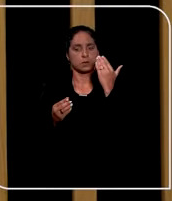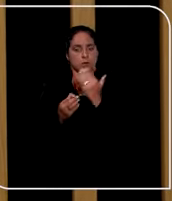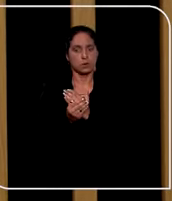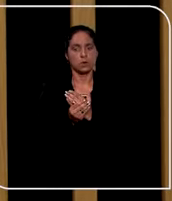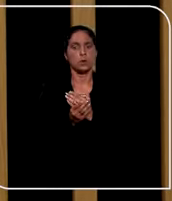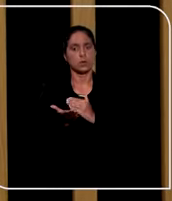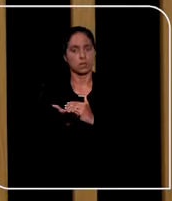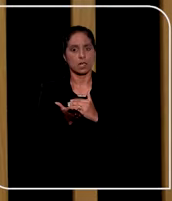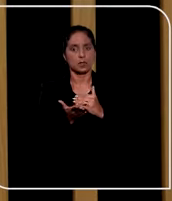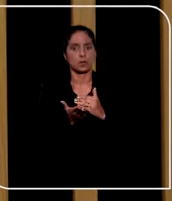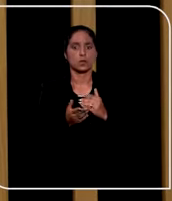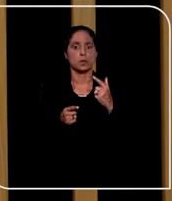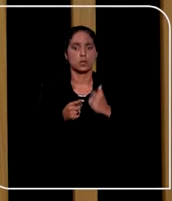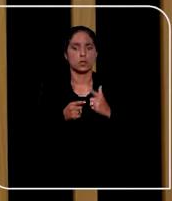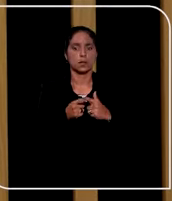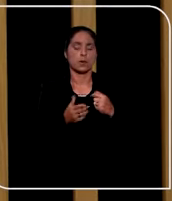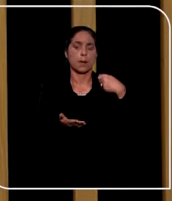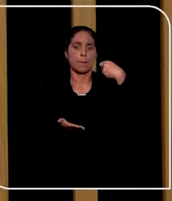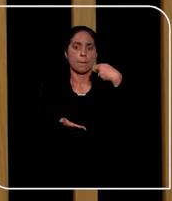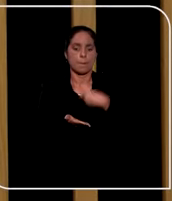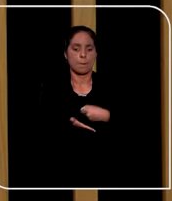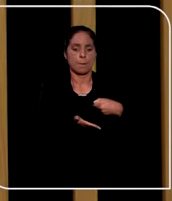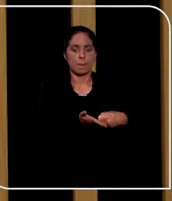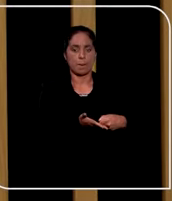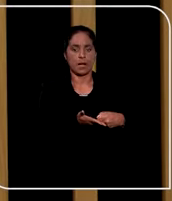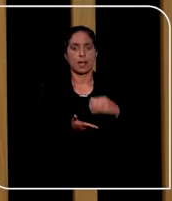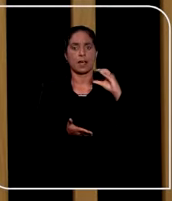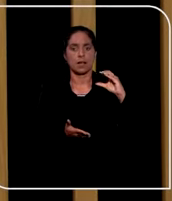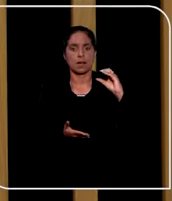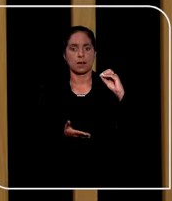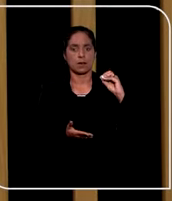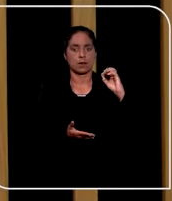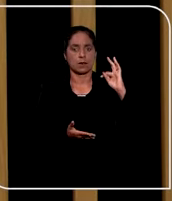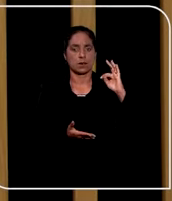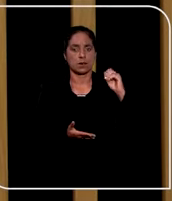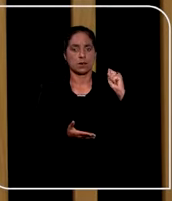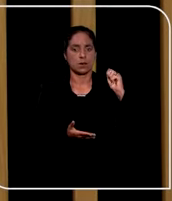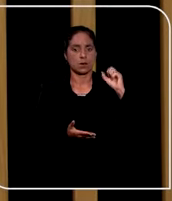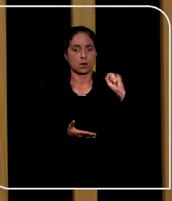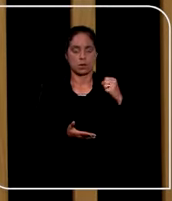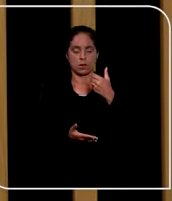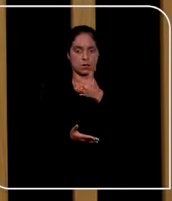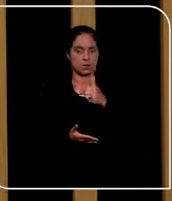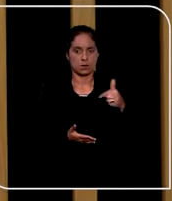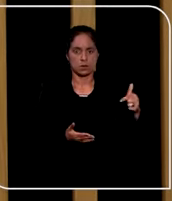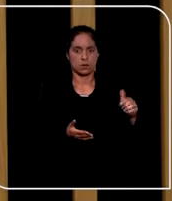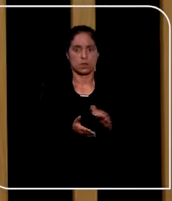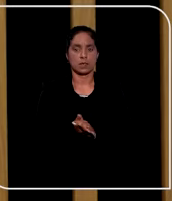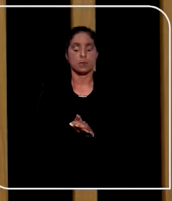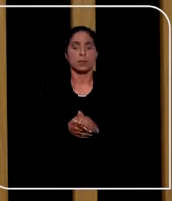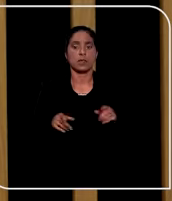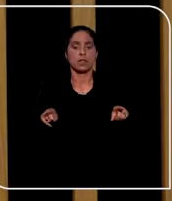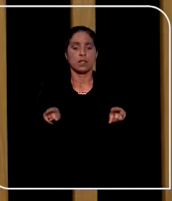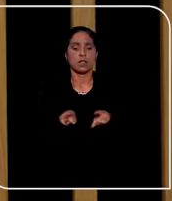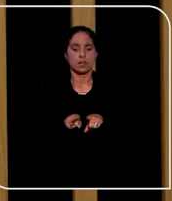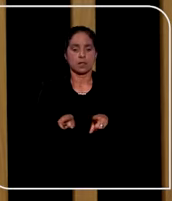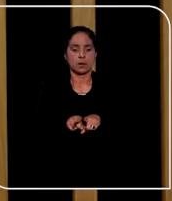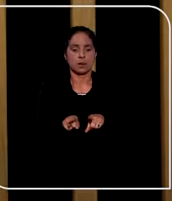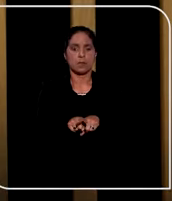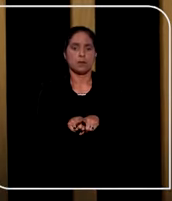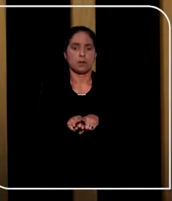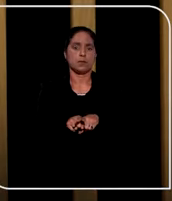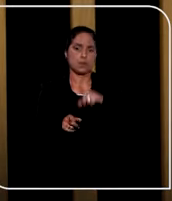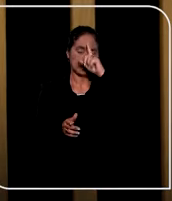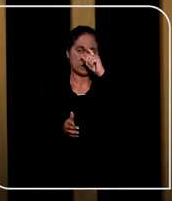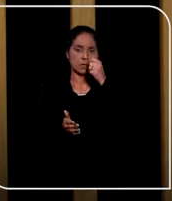Empresário e a empresa dele porque não teriam pagado pela compra de cotas sociais de outras duas sociedades empresárias durante a fase